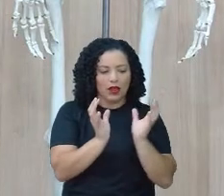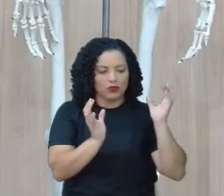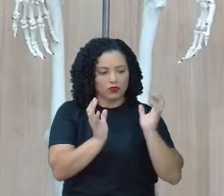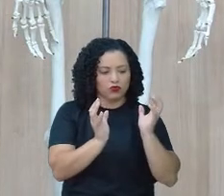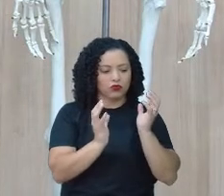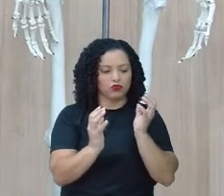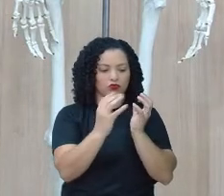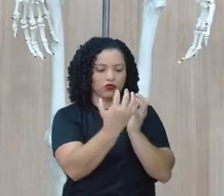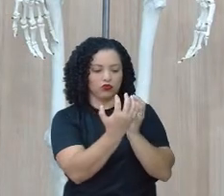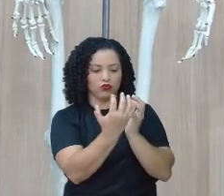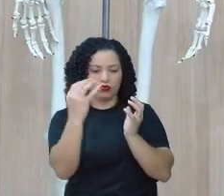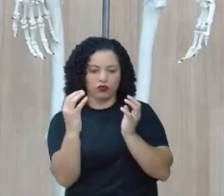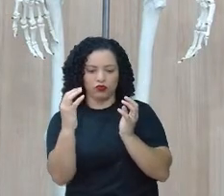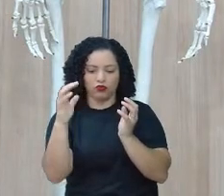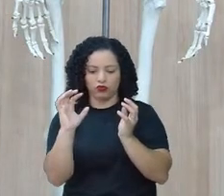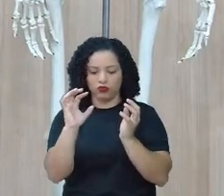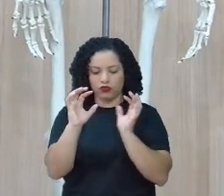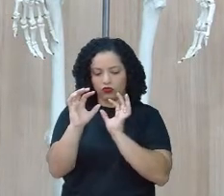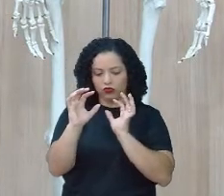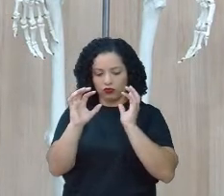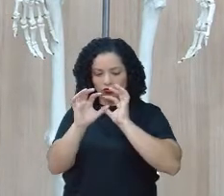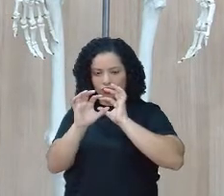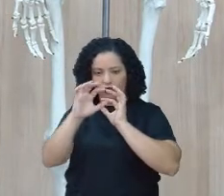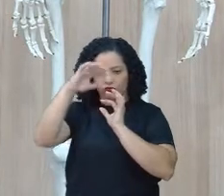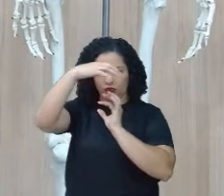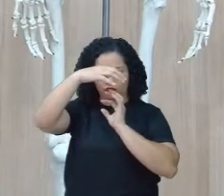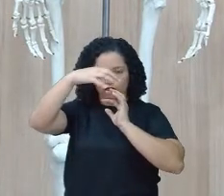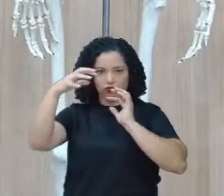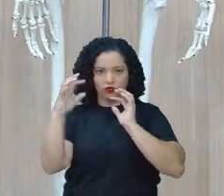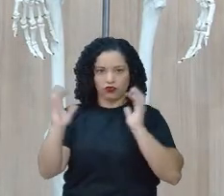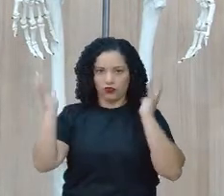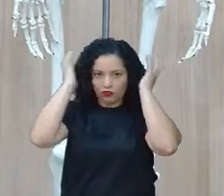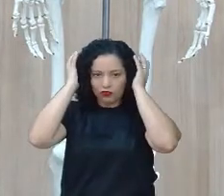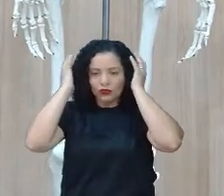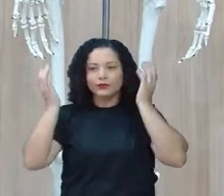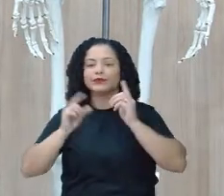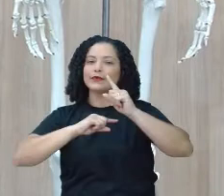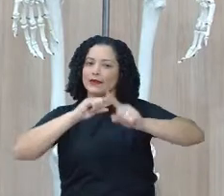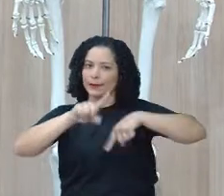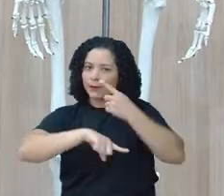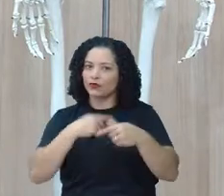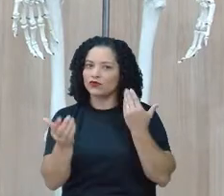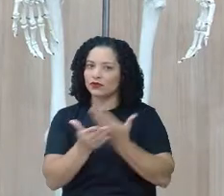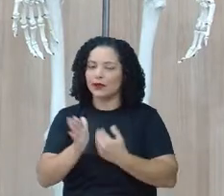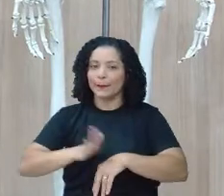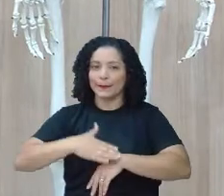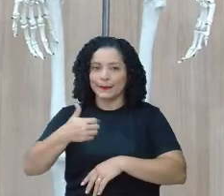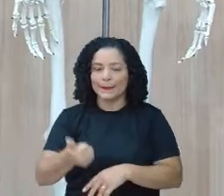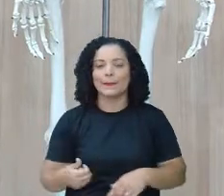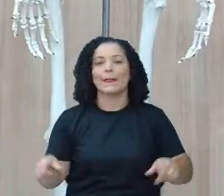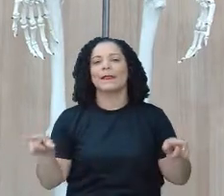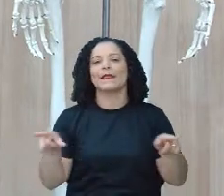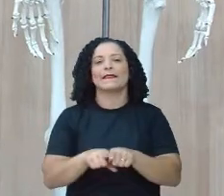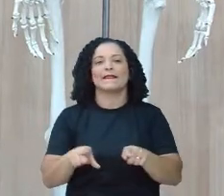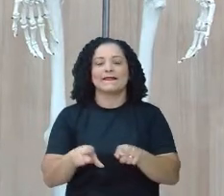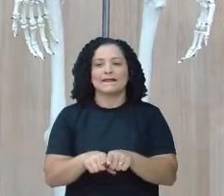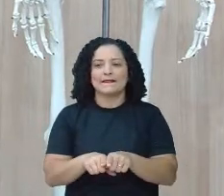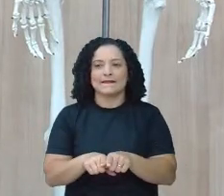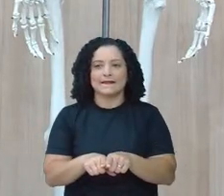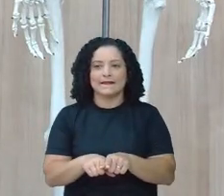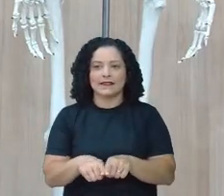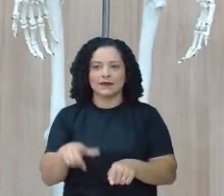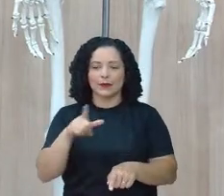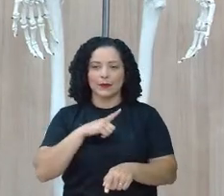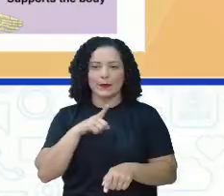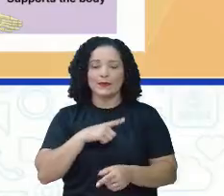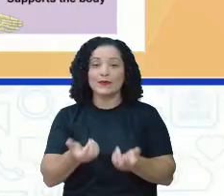placas, por ossos achatados, que também é uma classificação que vamos estudar depois. A questão dos ossos, que são, né,